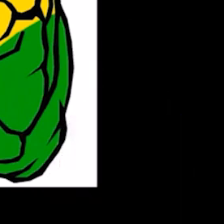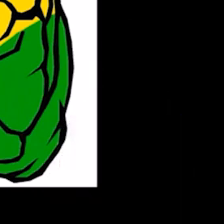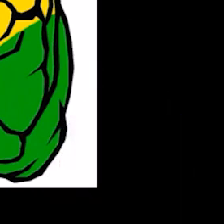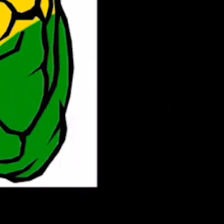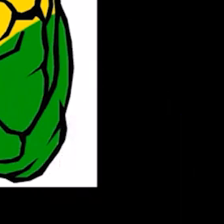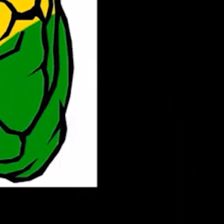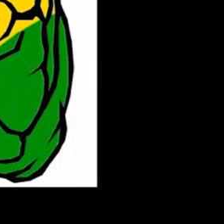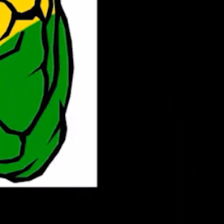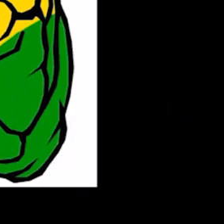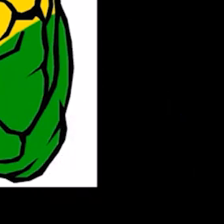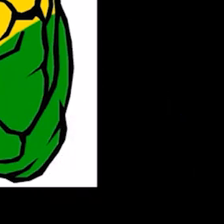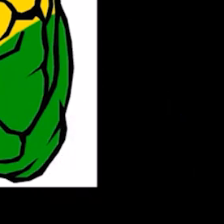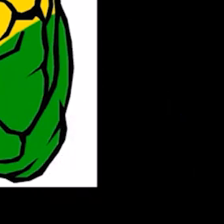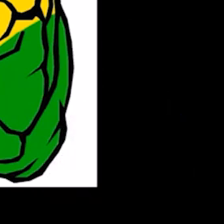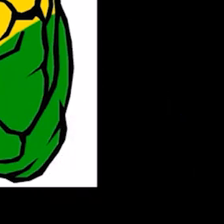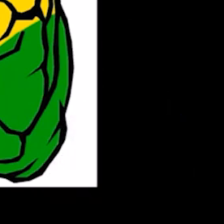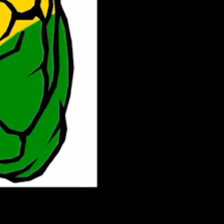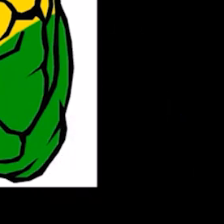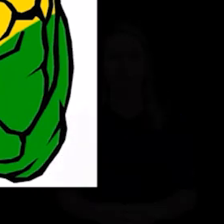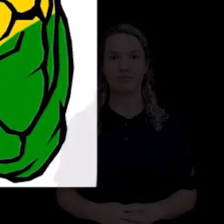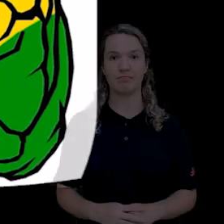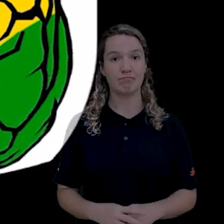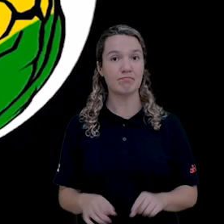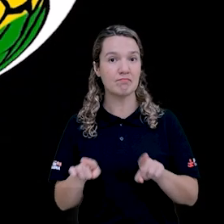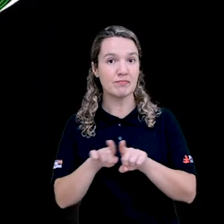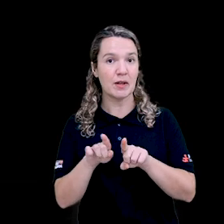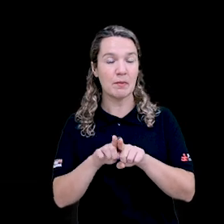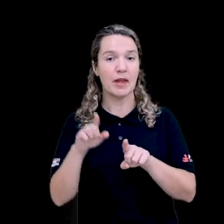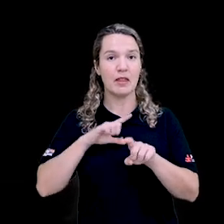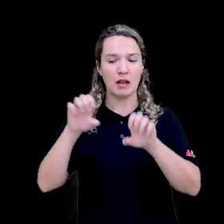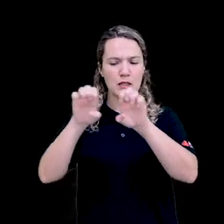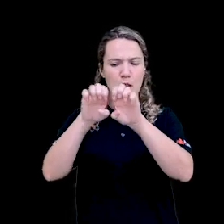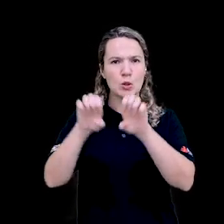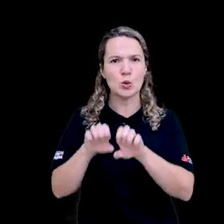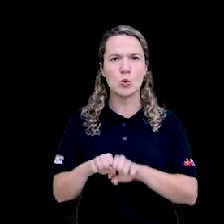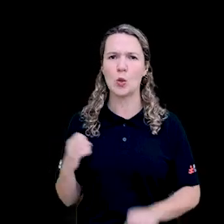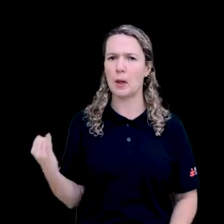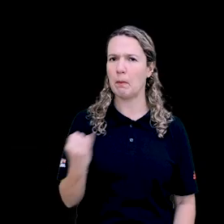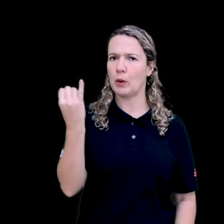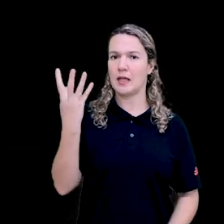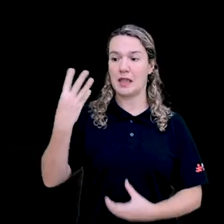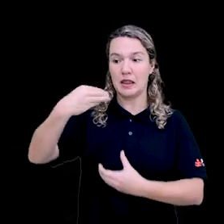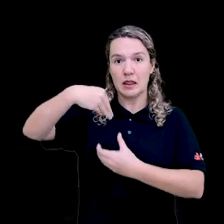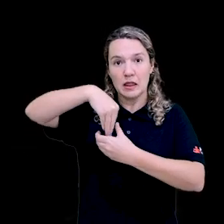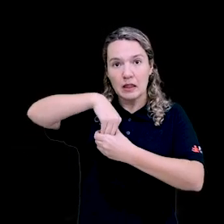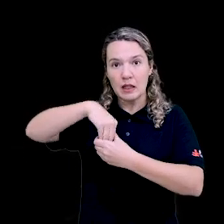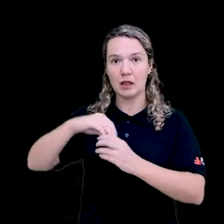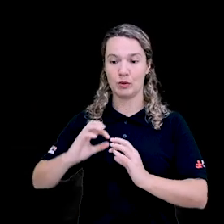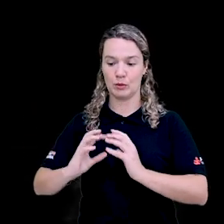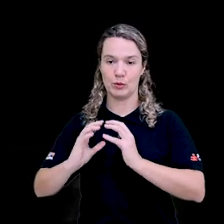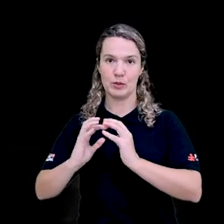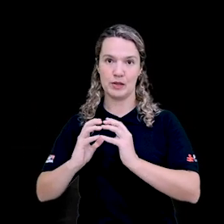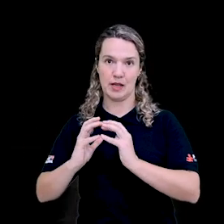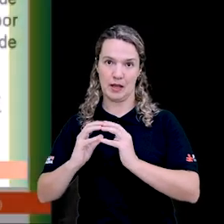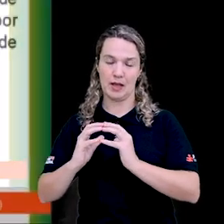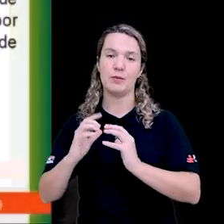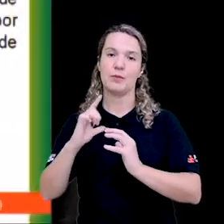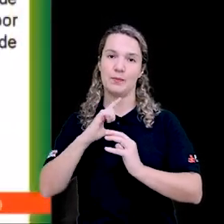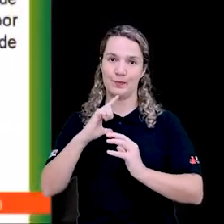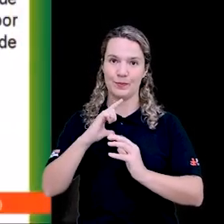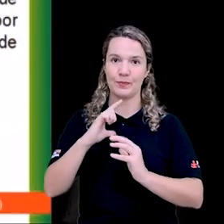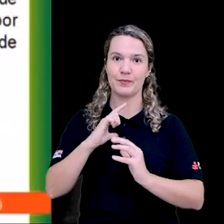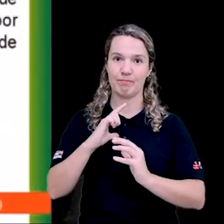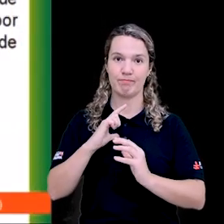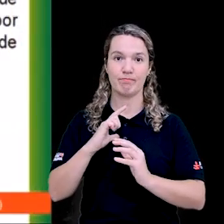o lobo frontal. E há também várias estruturas importantes no centro do cérebro.